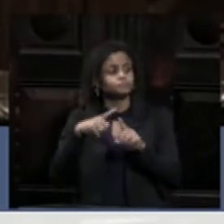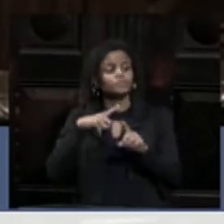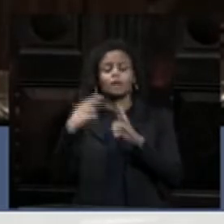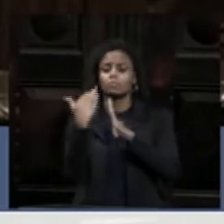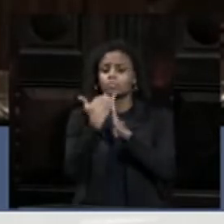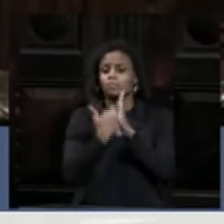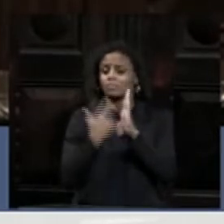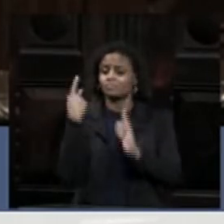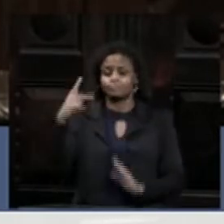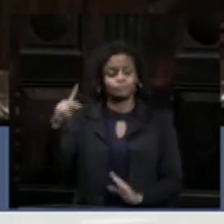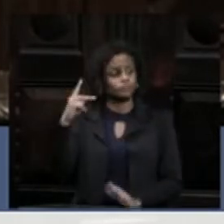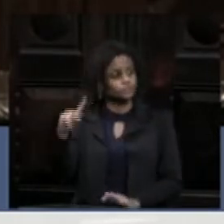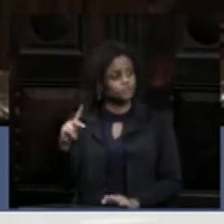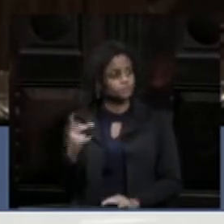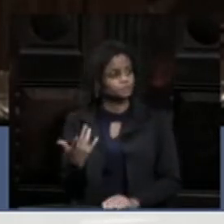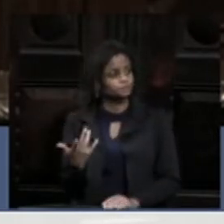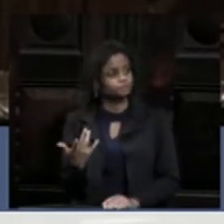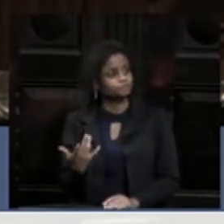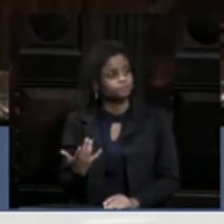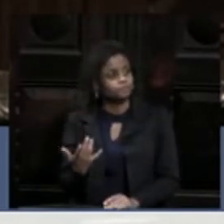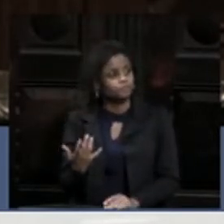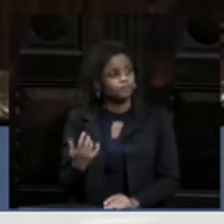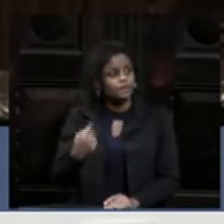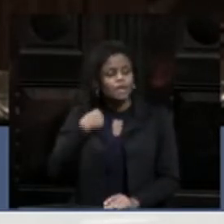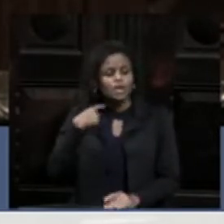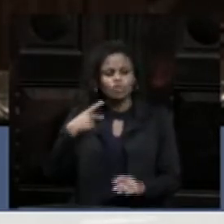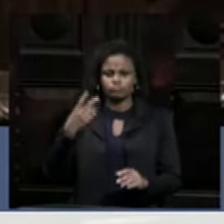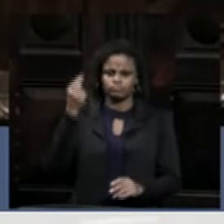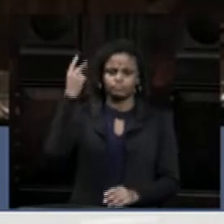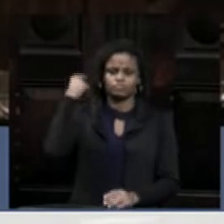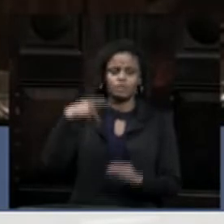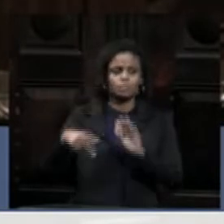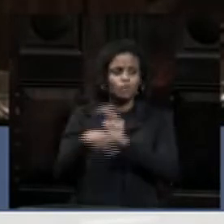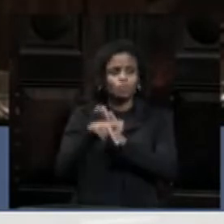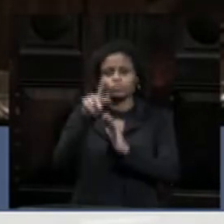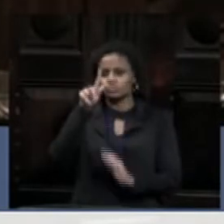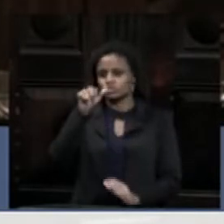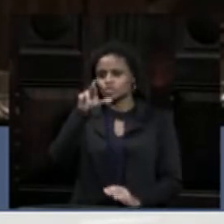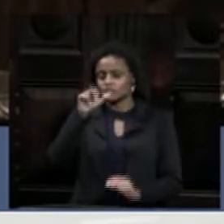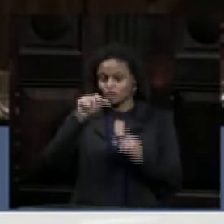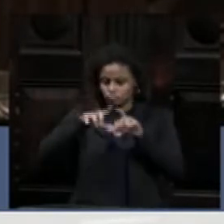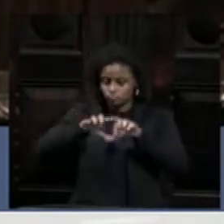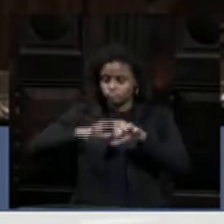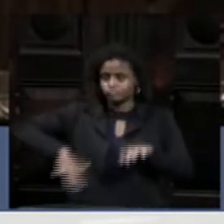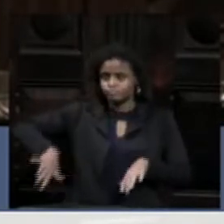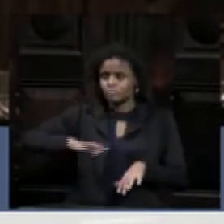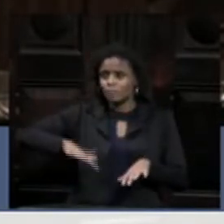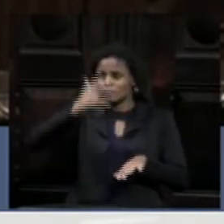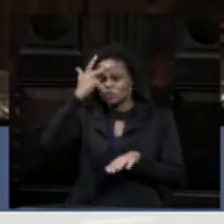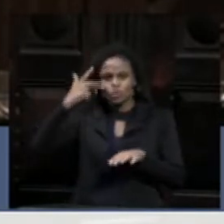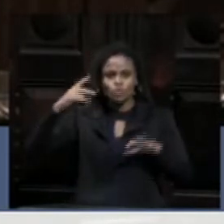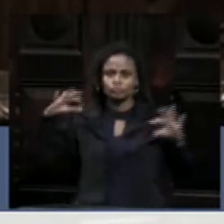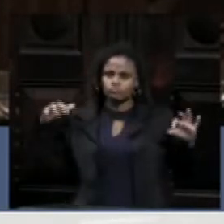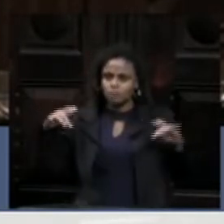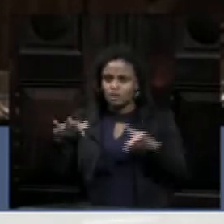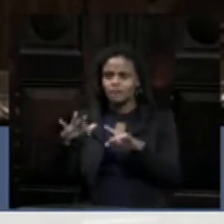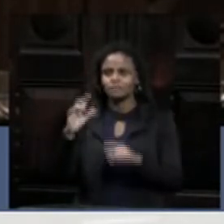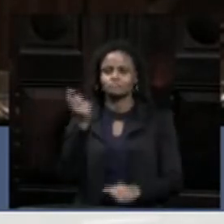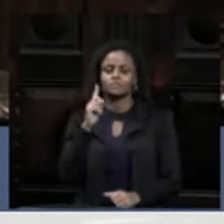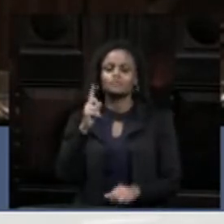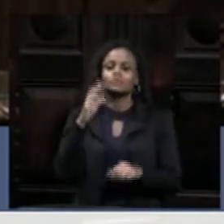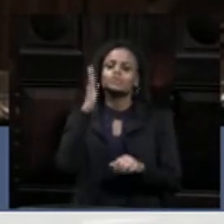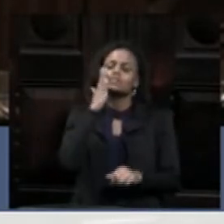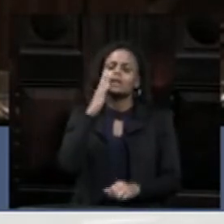a geral. Eu não sou da época da geral, deputado Eliomar Coelho. Sei que há muita nostalgia nesse